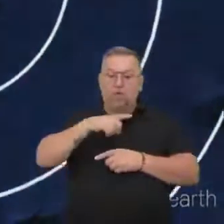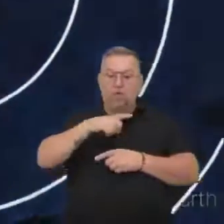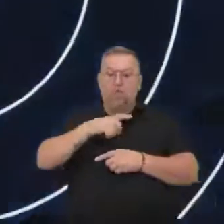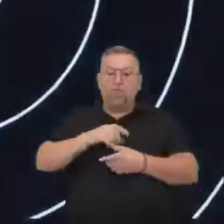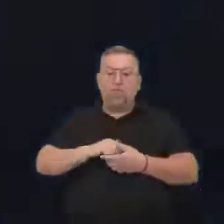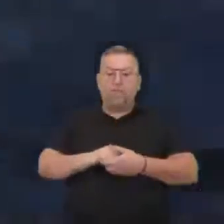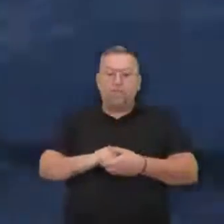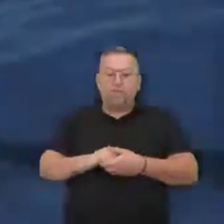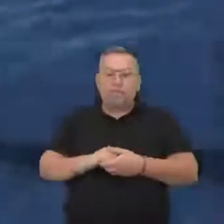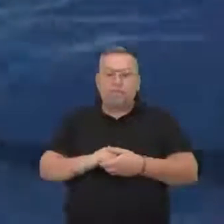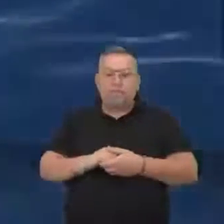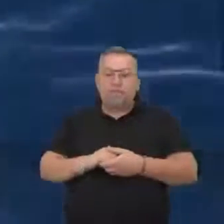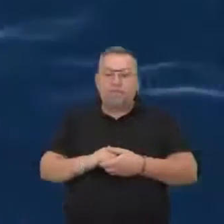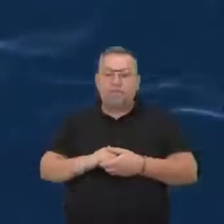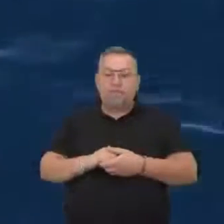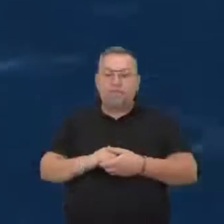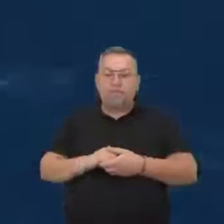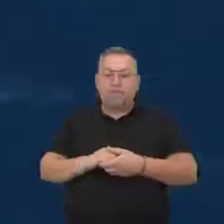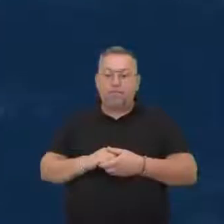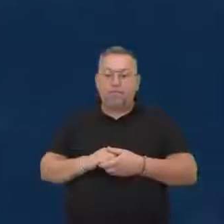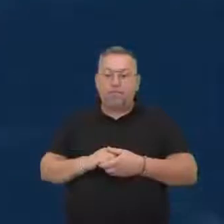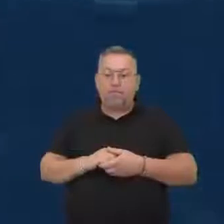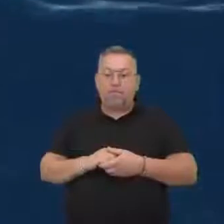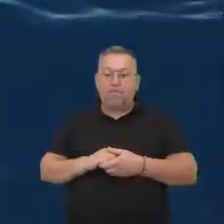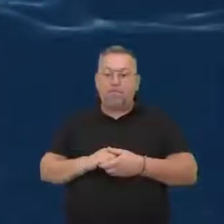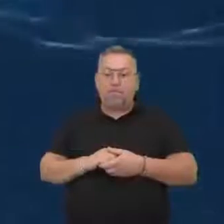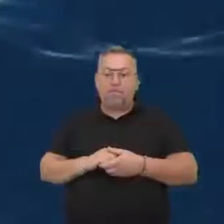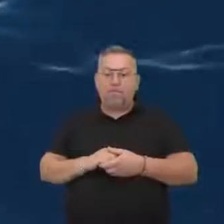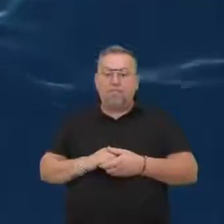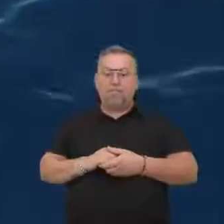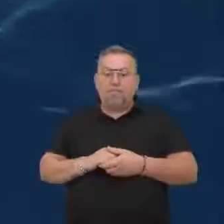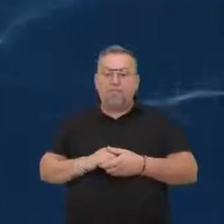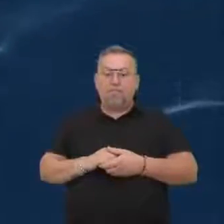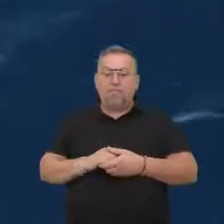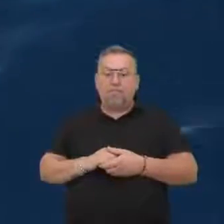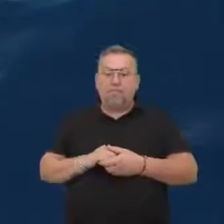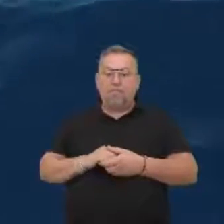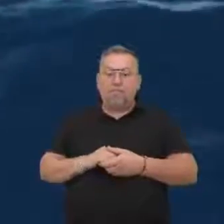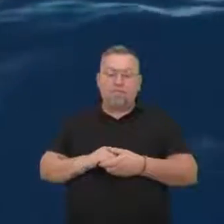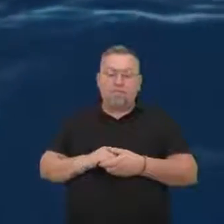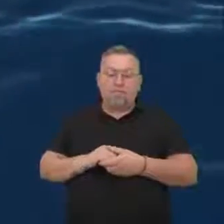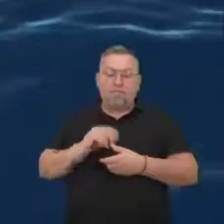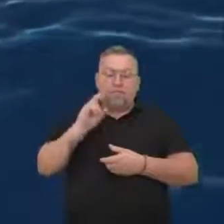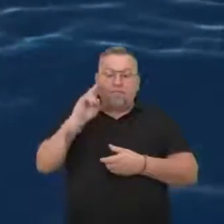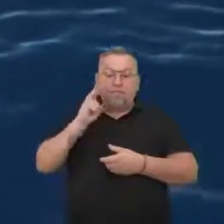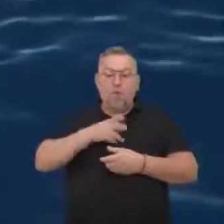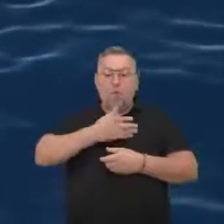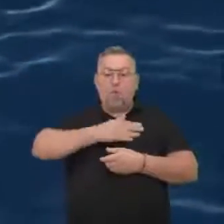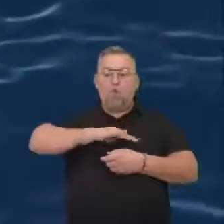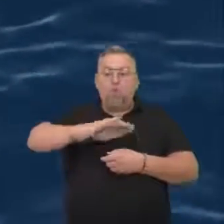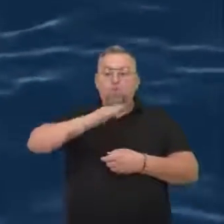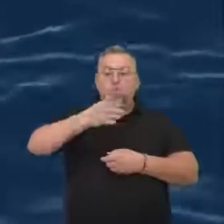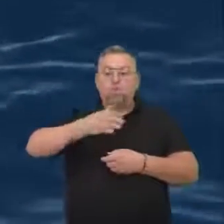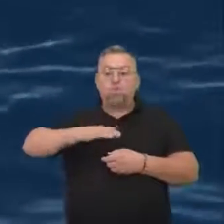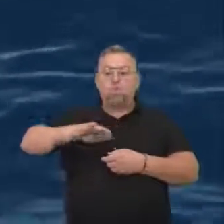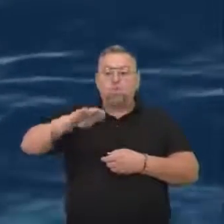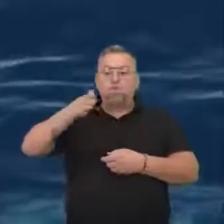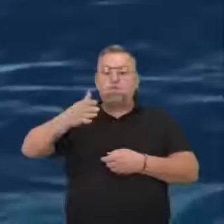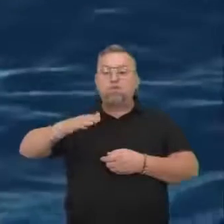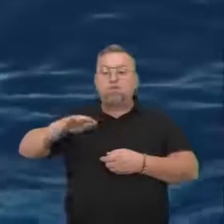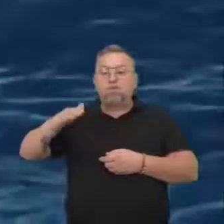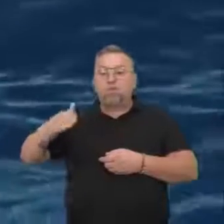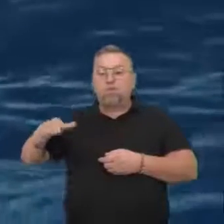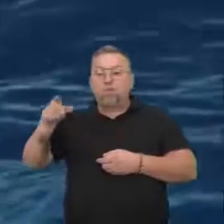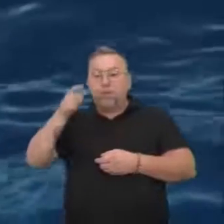Sim. E aí tá aí, ó, as ondas sísmicas, né, que é onde sofre os processos aí de descontinuidade que a gente vai